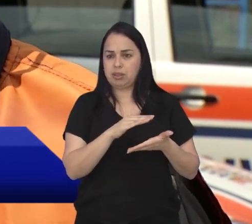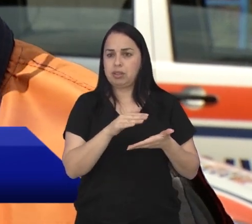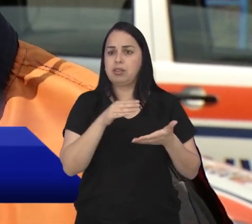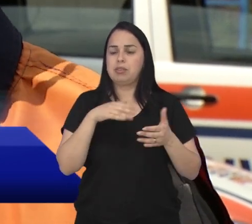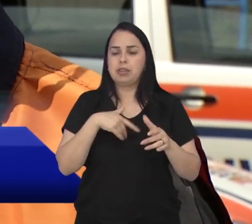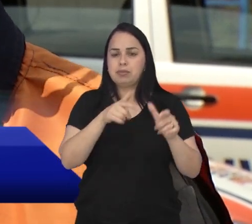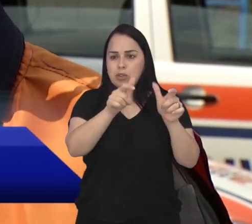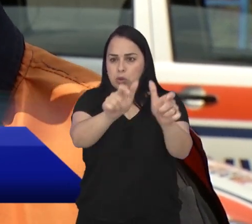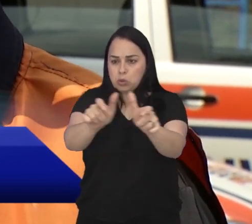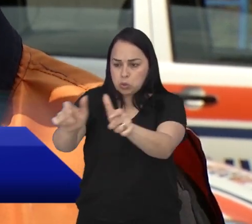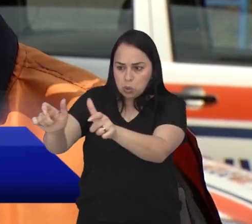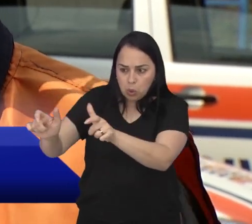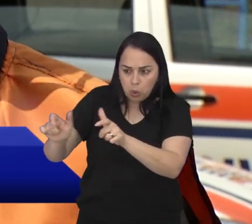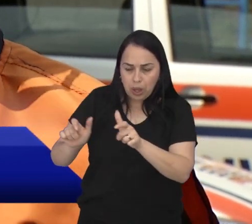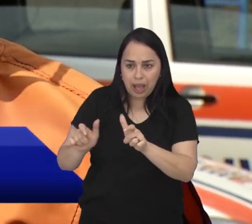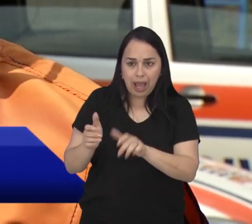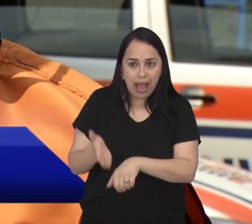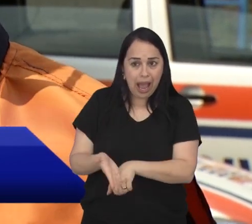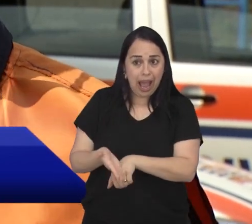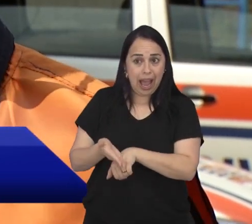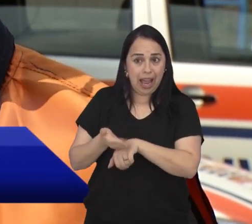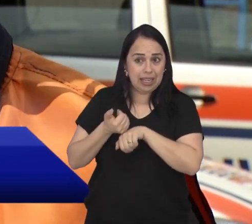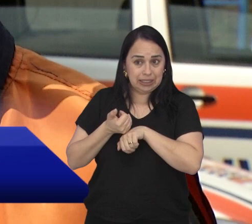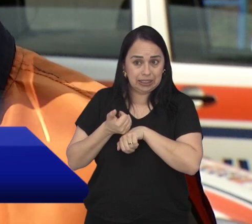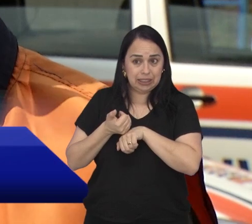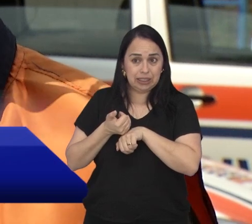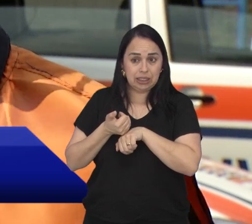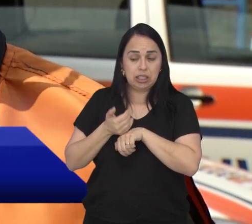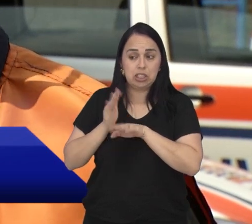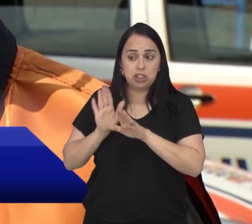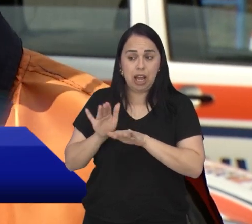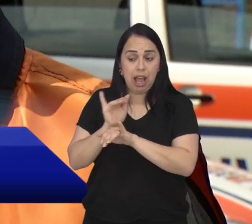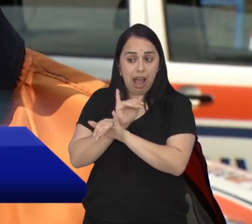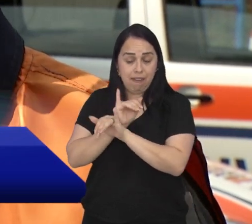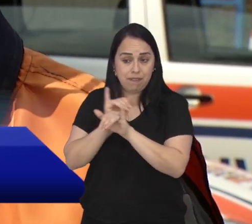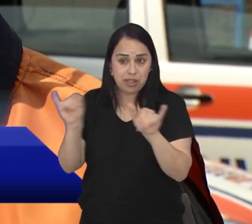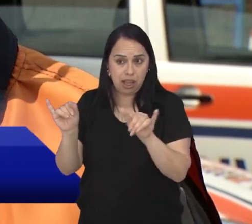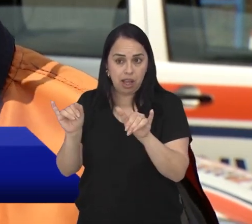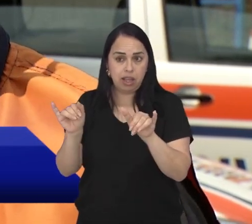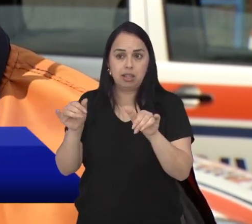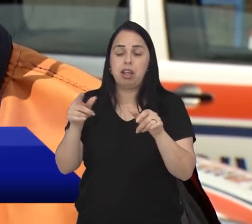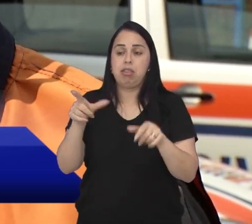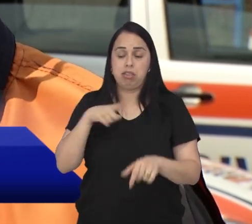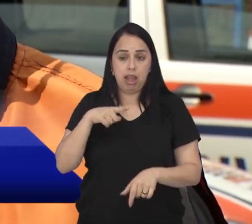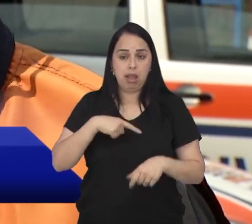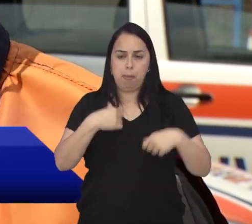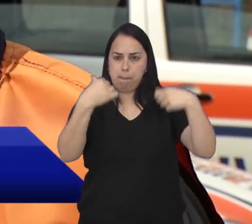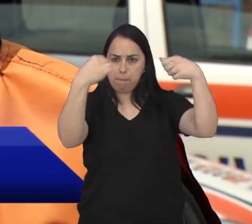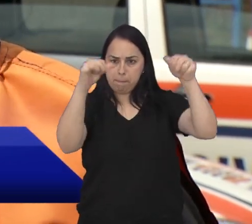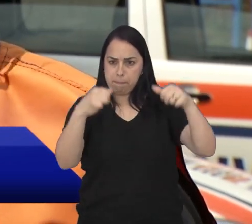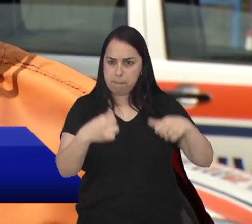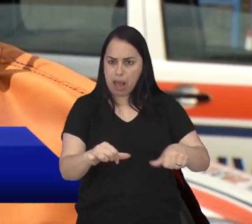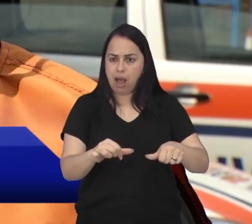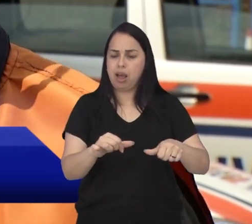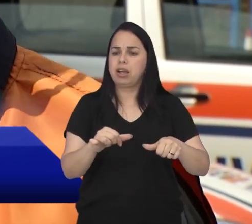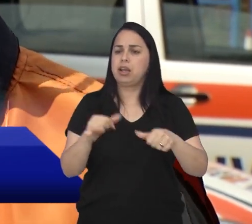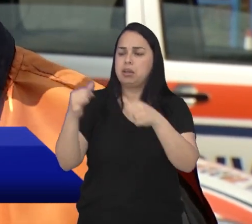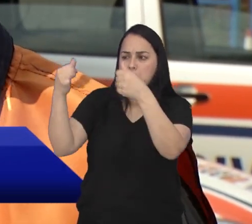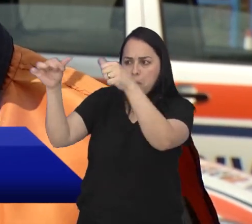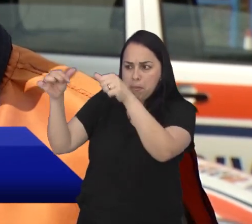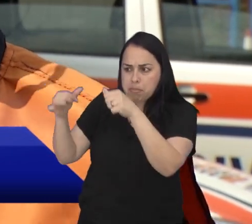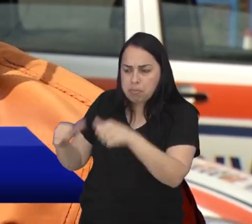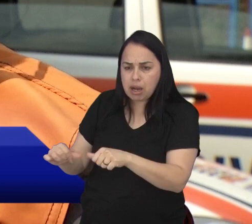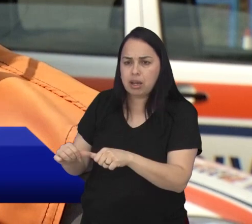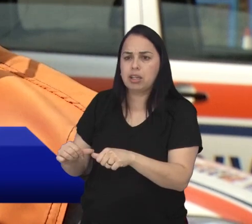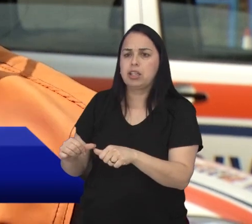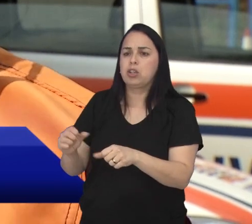risco já ter uma sinalização, ou seja, todas elas têm placas, né, de núcleos